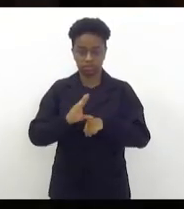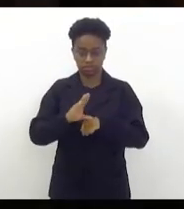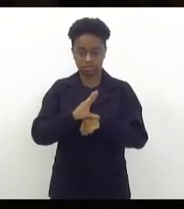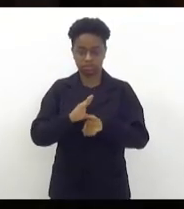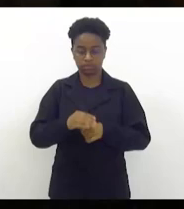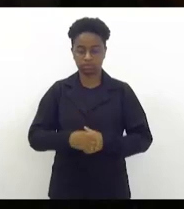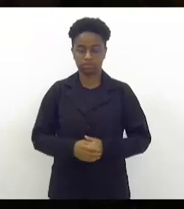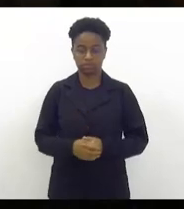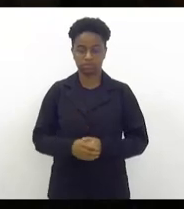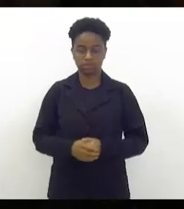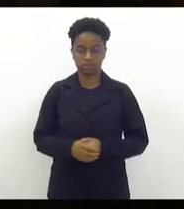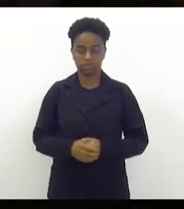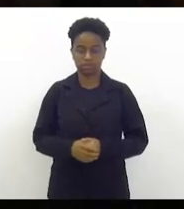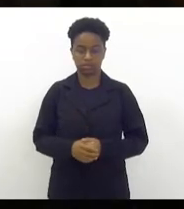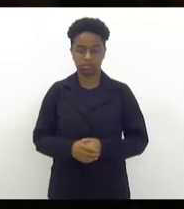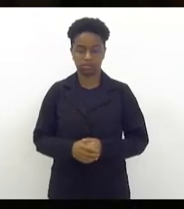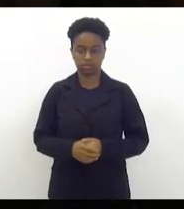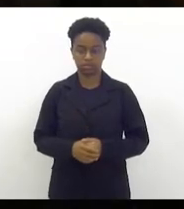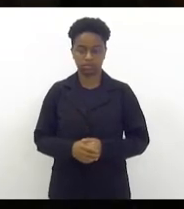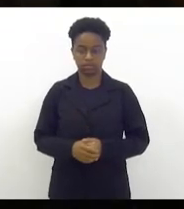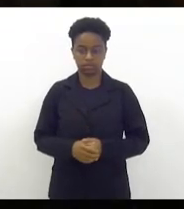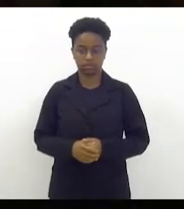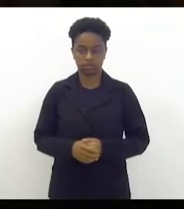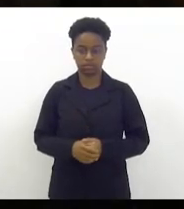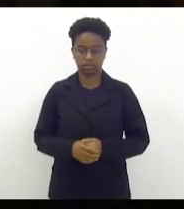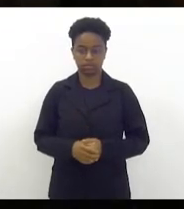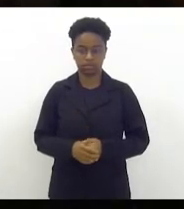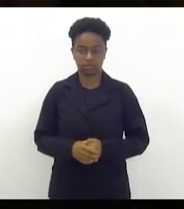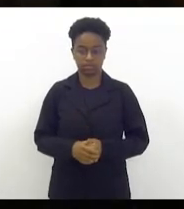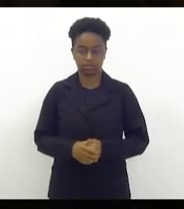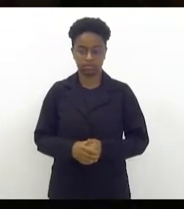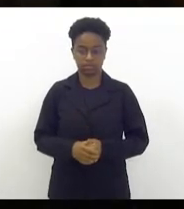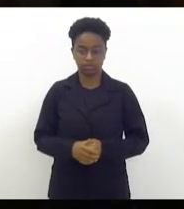matéria, é de uma